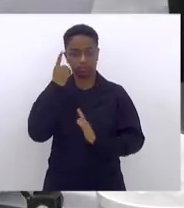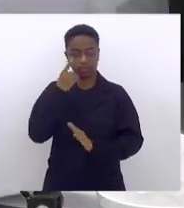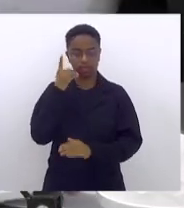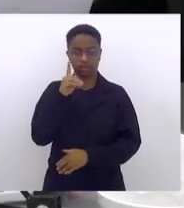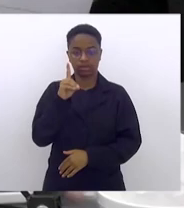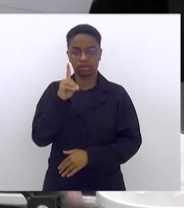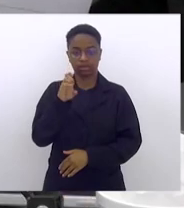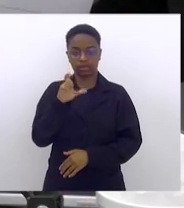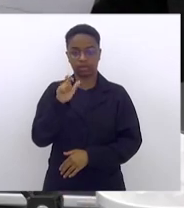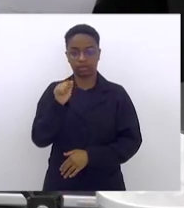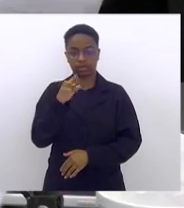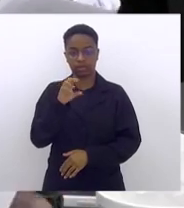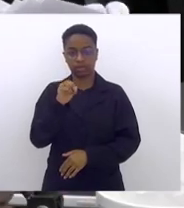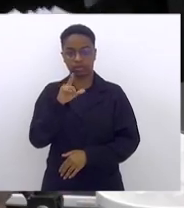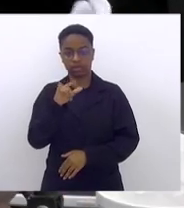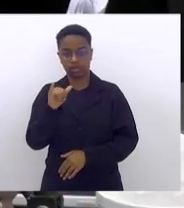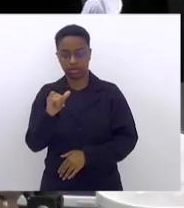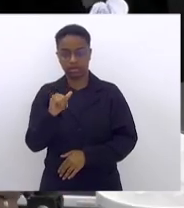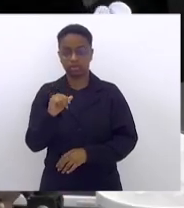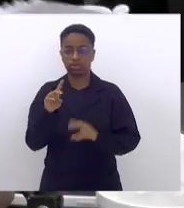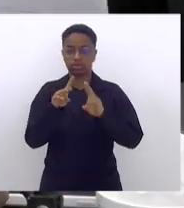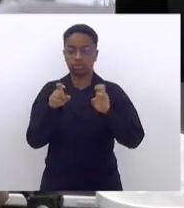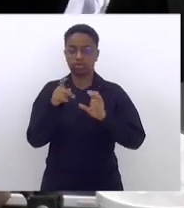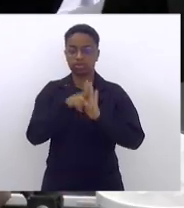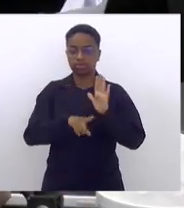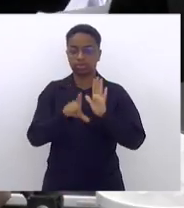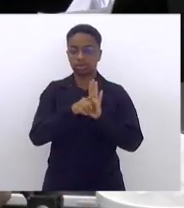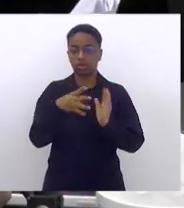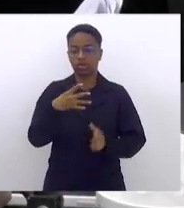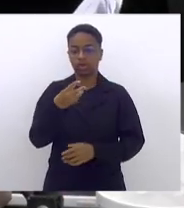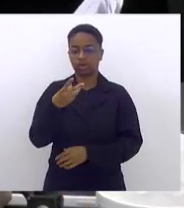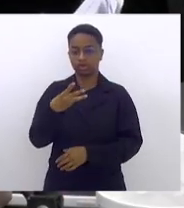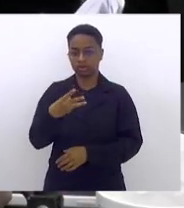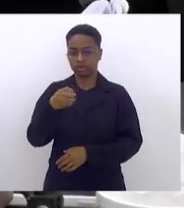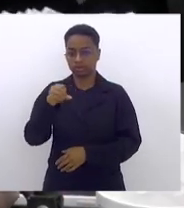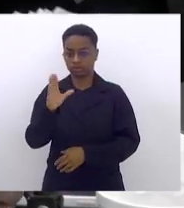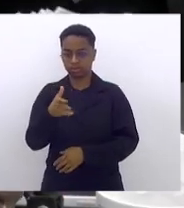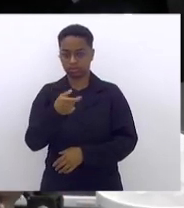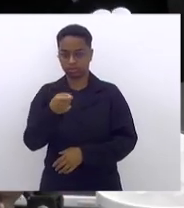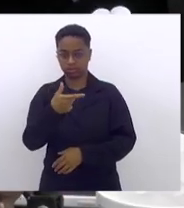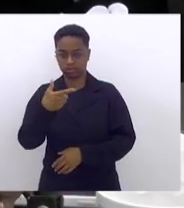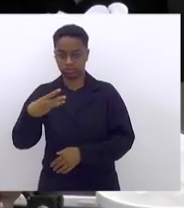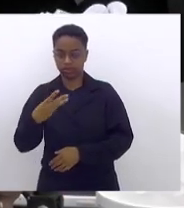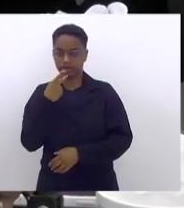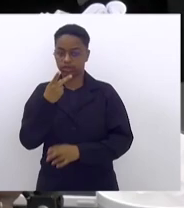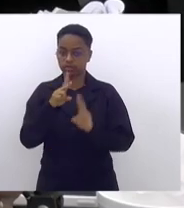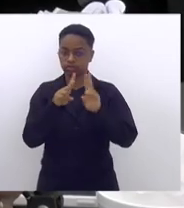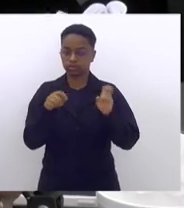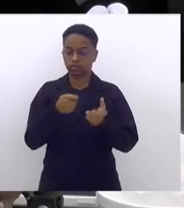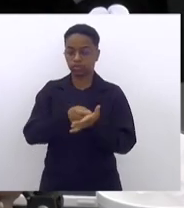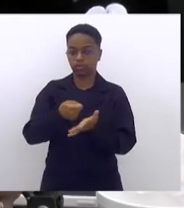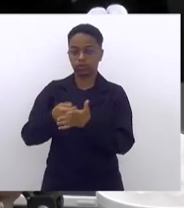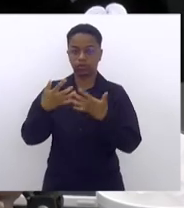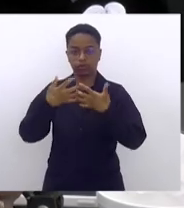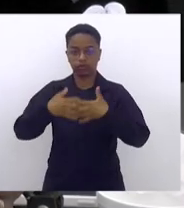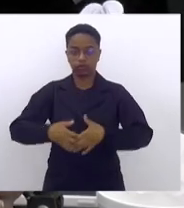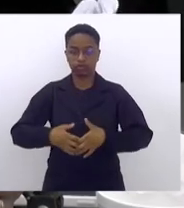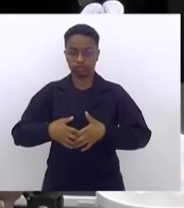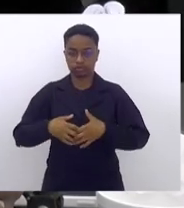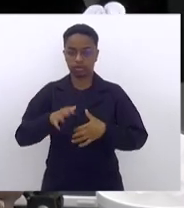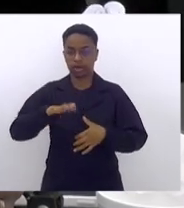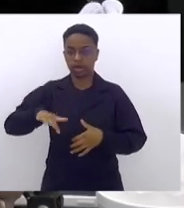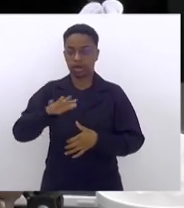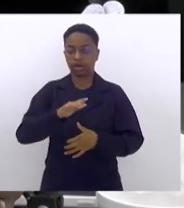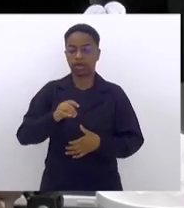Delaroli. Trata-se do PL 439 de 23, de autoria do deputado Júlio Rocha, que dispõe sobre a obrigatoriedade de funcionamento das cabines de